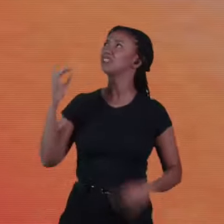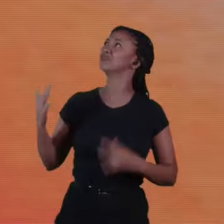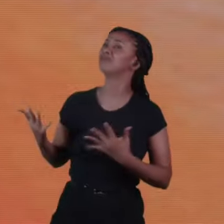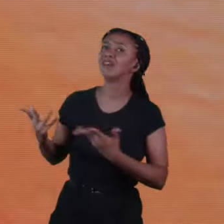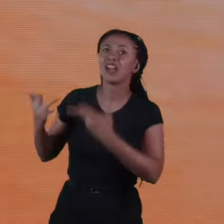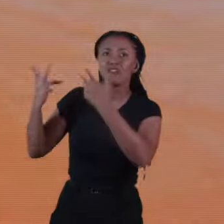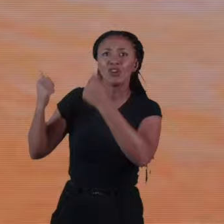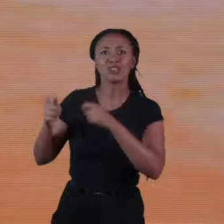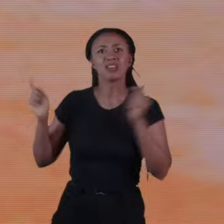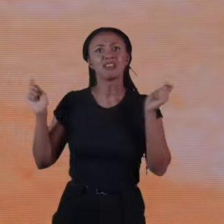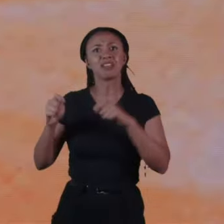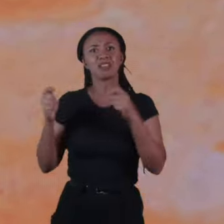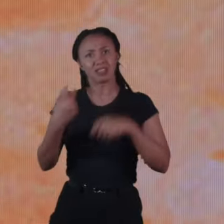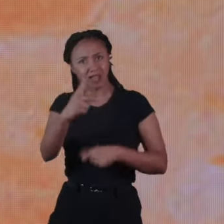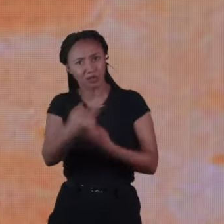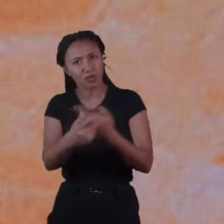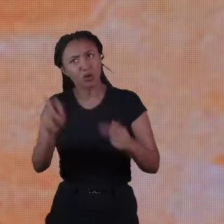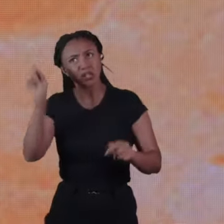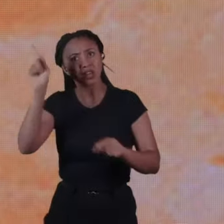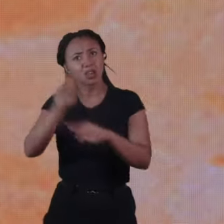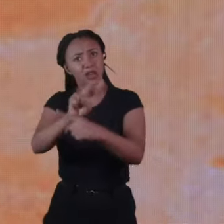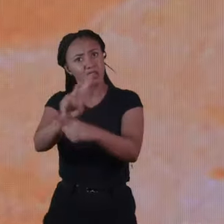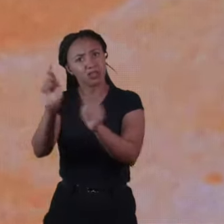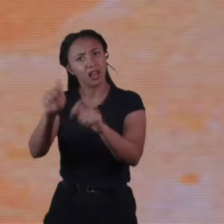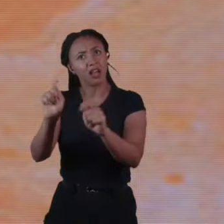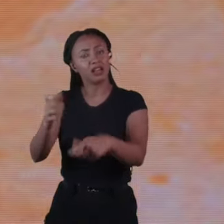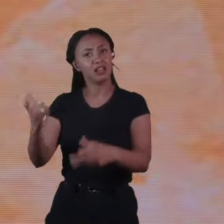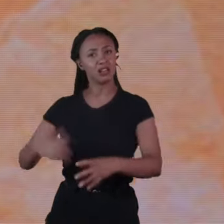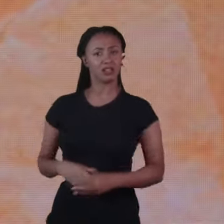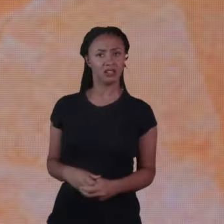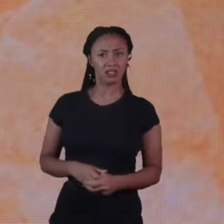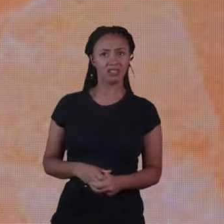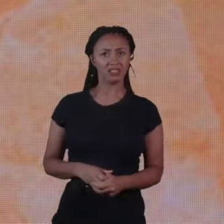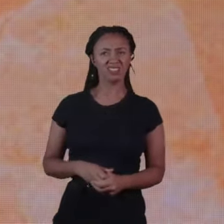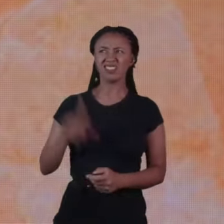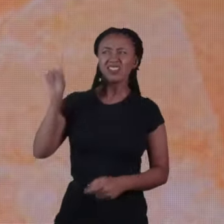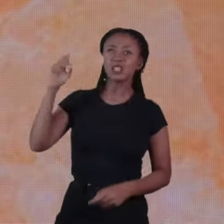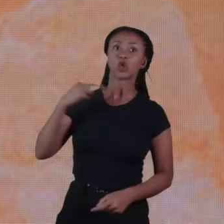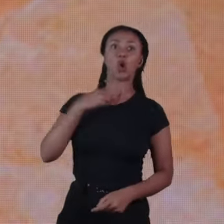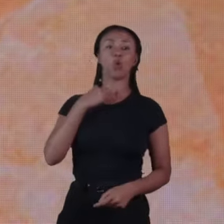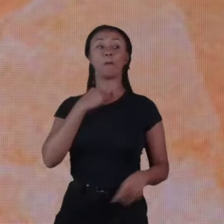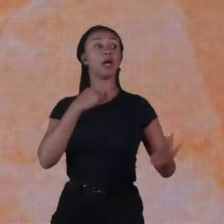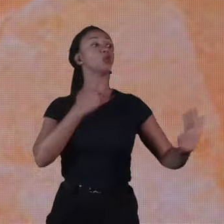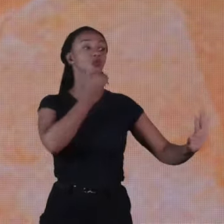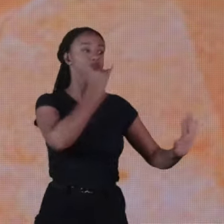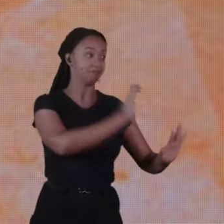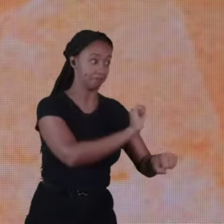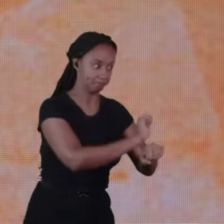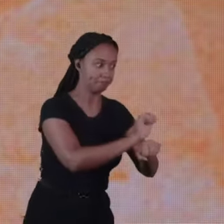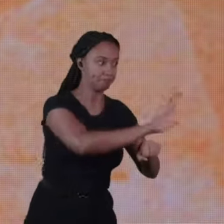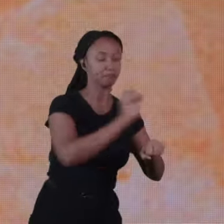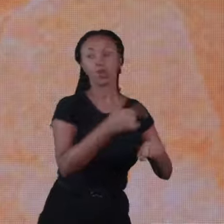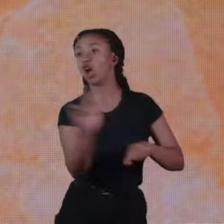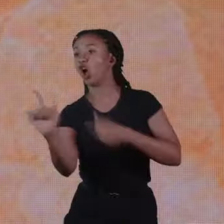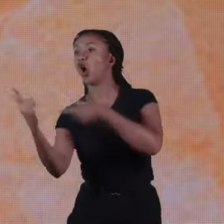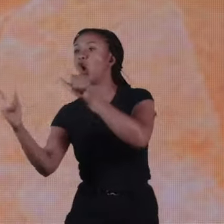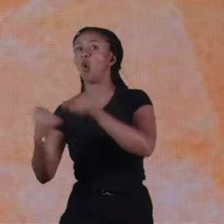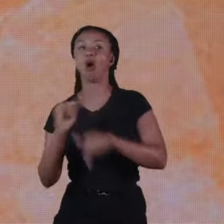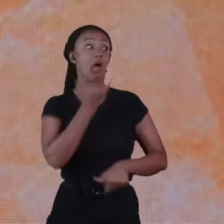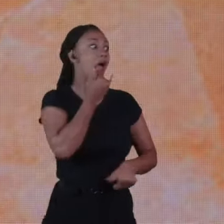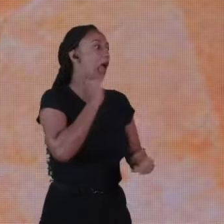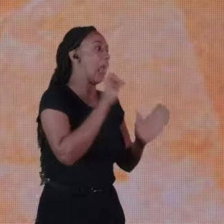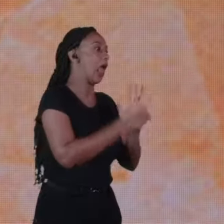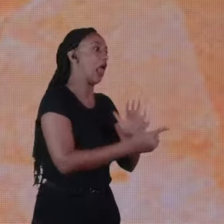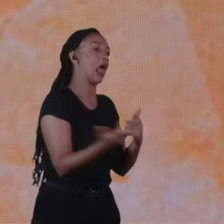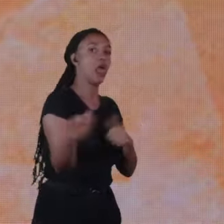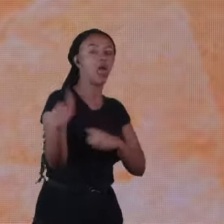tremendo não pode cuidar das suas coisas? Será que ele vai estar ocupado demais cuidando de outros e vai chegar atrasado para cuidar